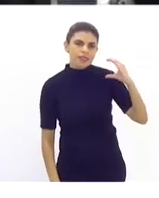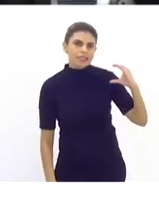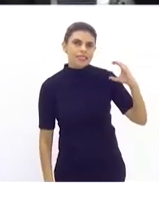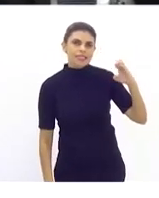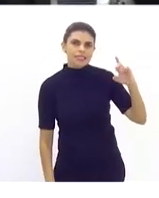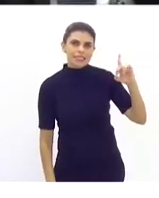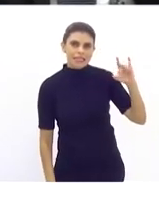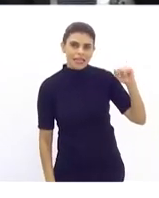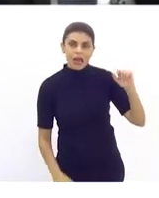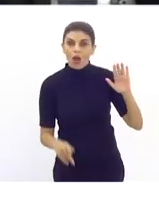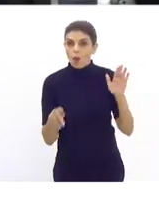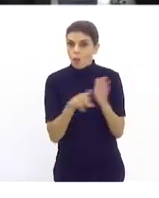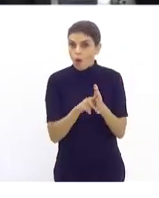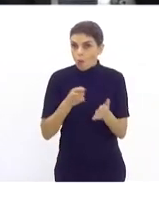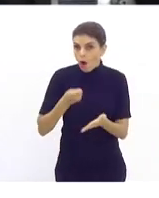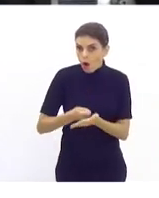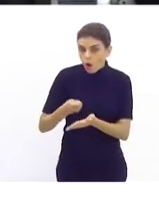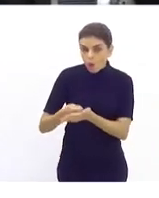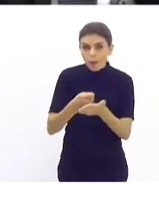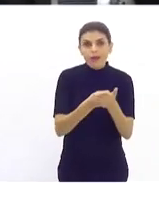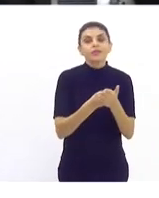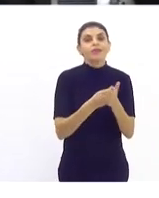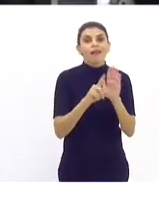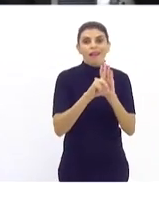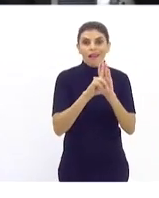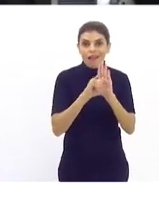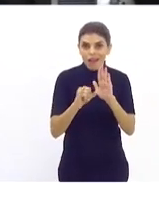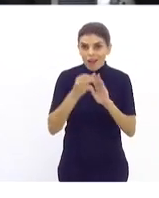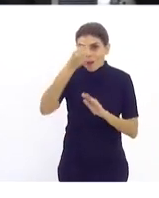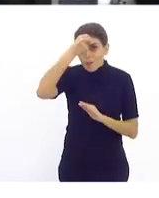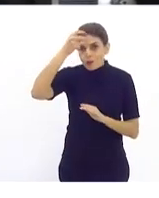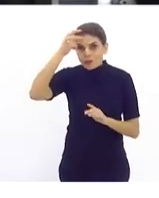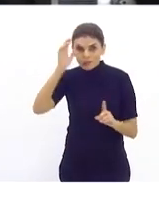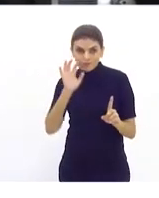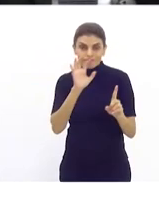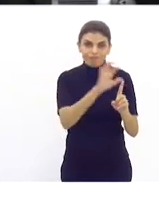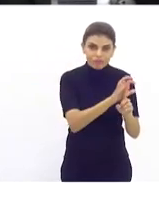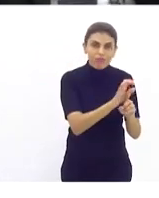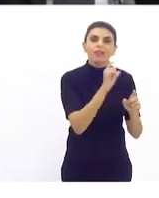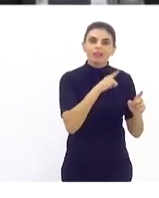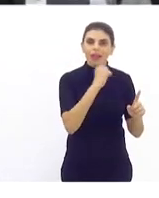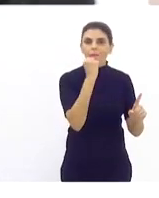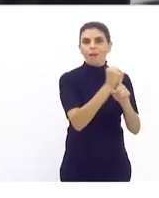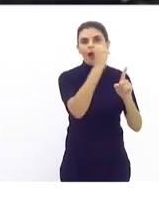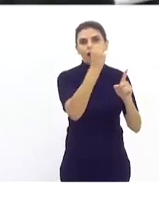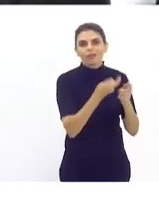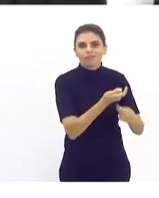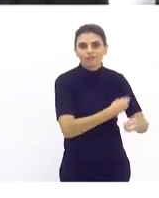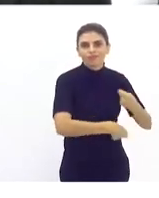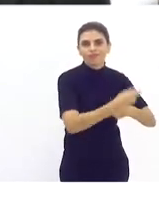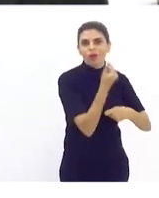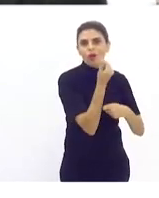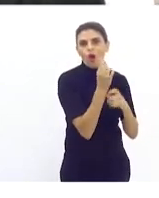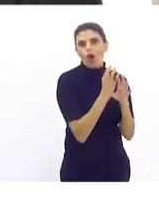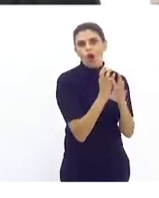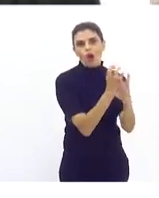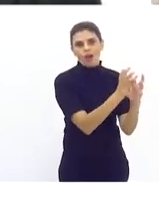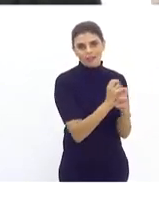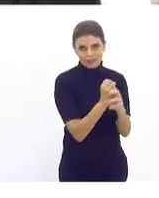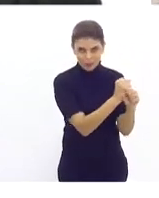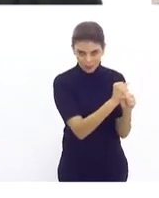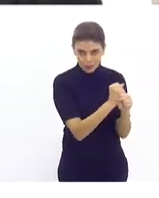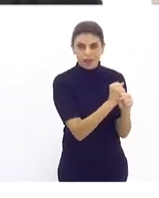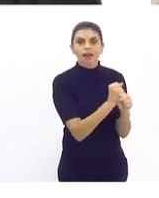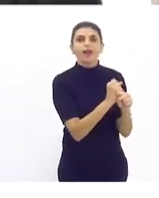as obrigações legislativas impostas aos municípios que impactem limitações na sua organização,